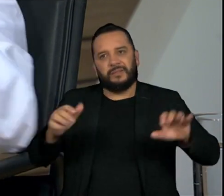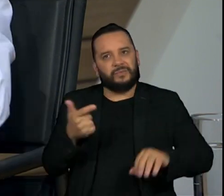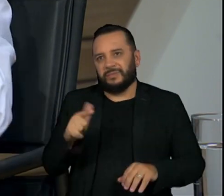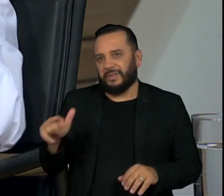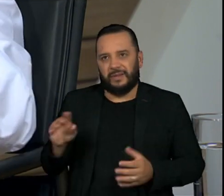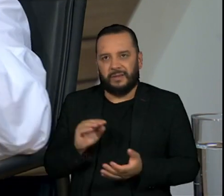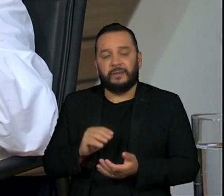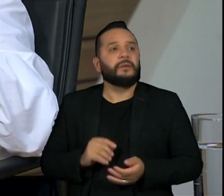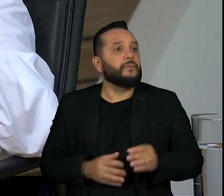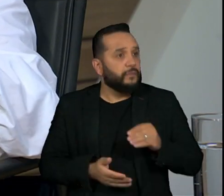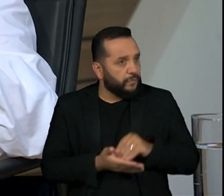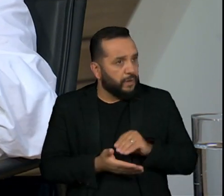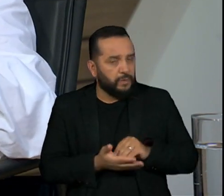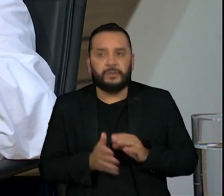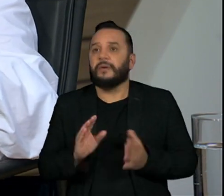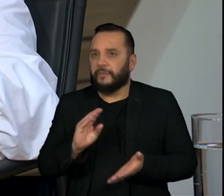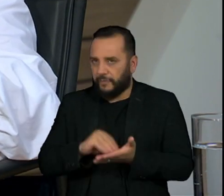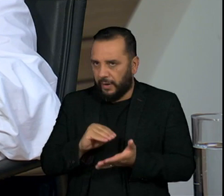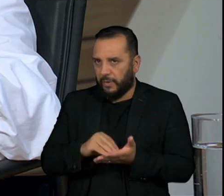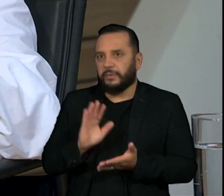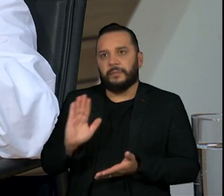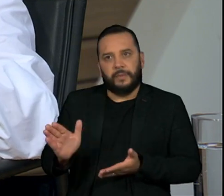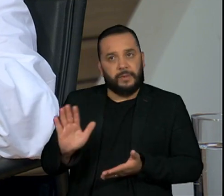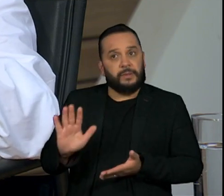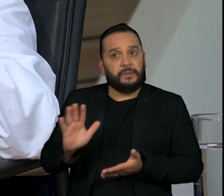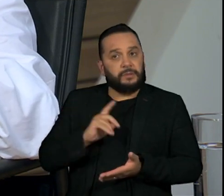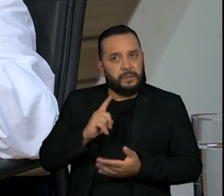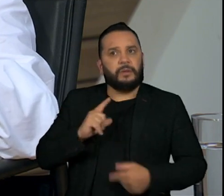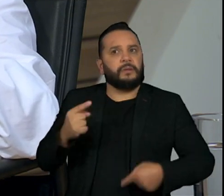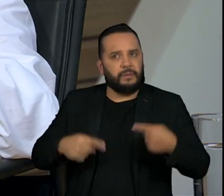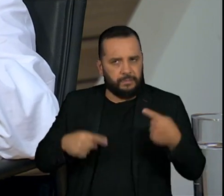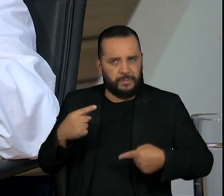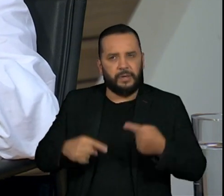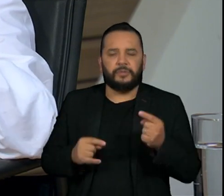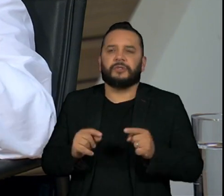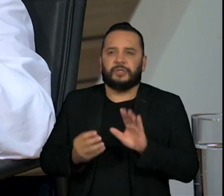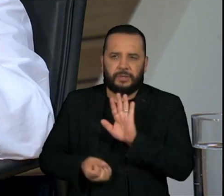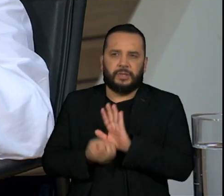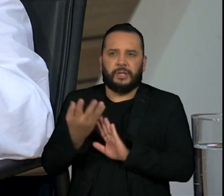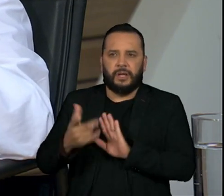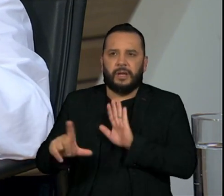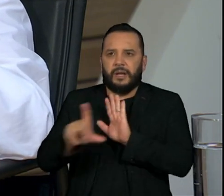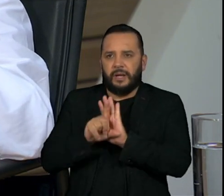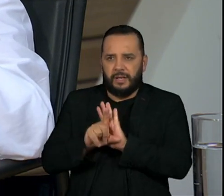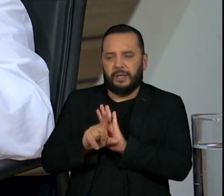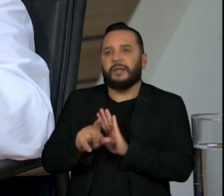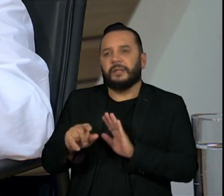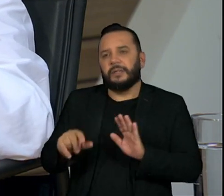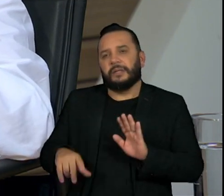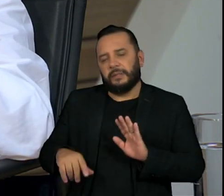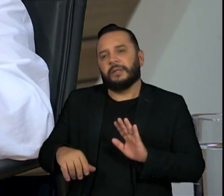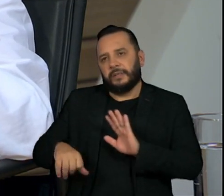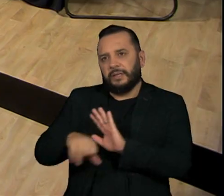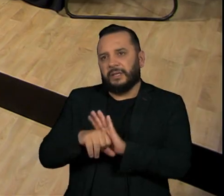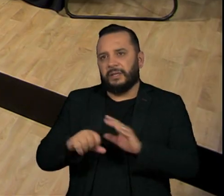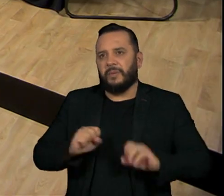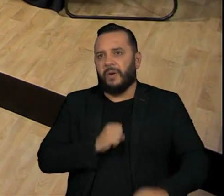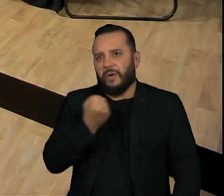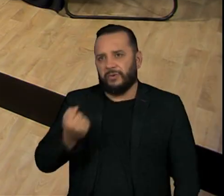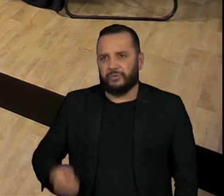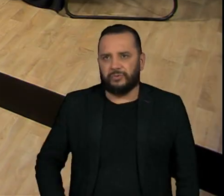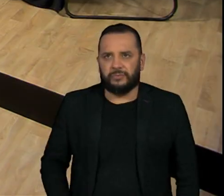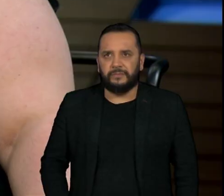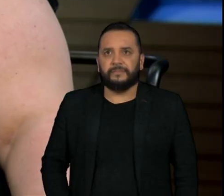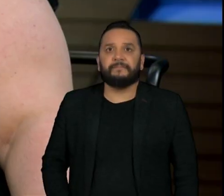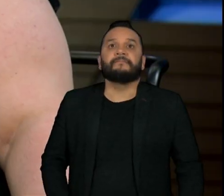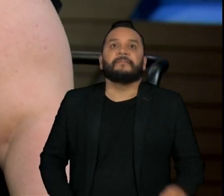não é? Sim, mas há um debate, né, para ser elaborada uma lei para esse tipo de crime. E tem uma dimensão